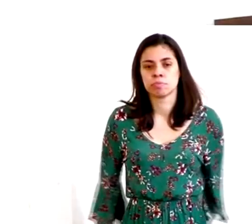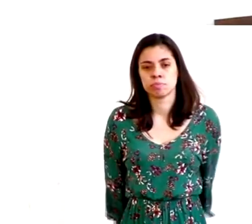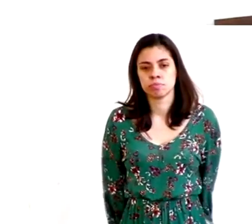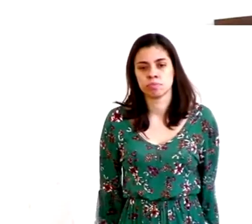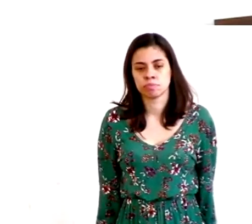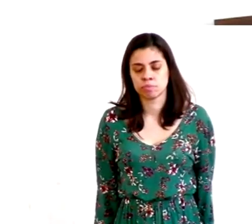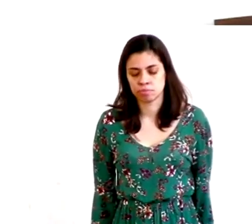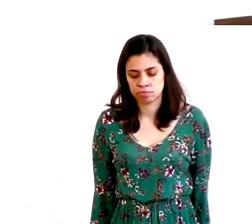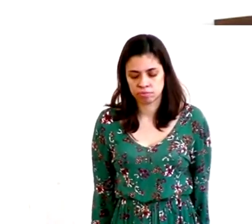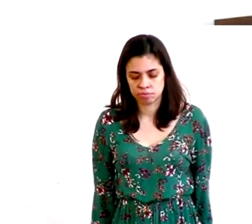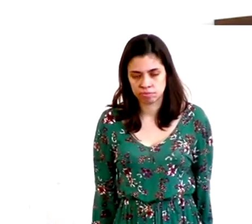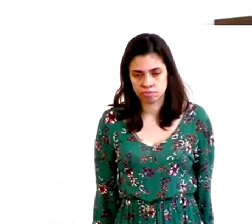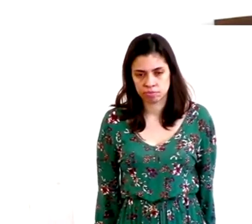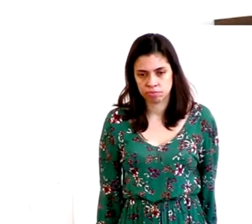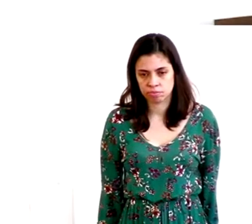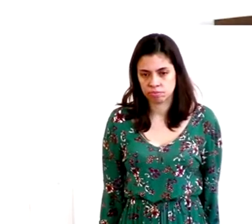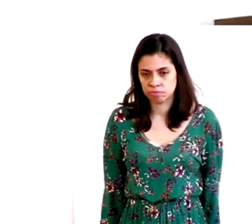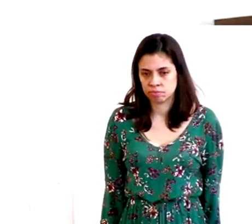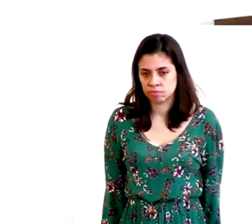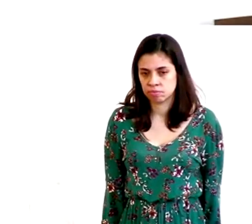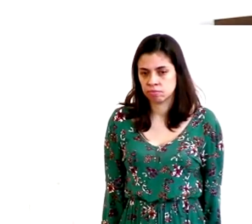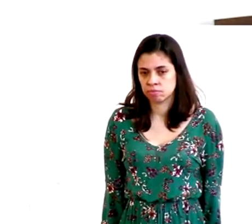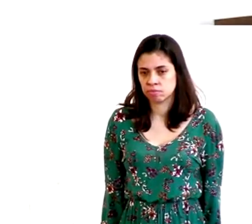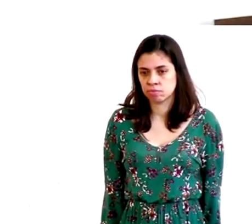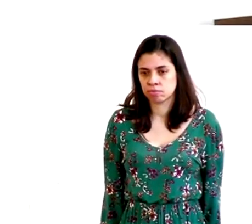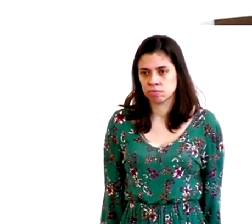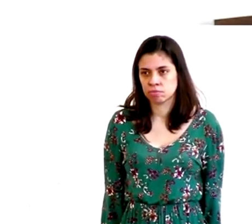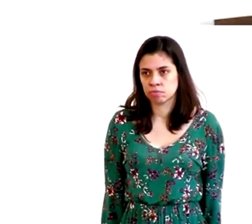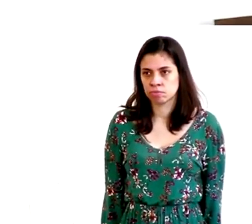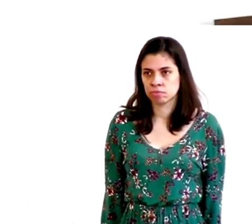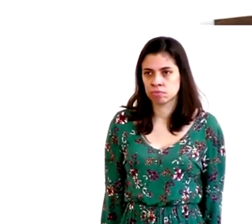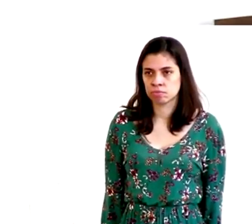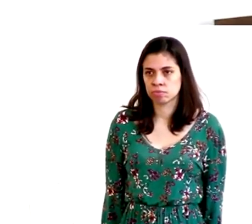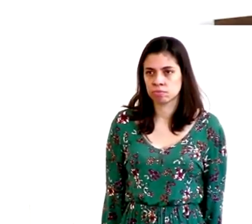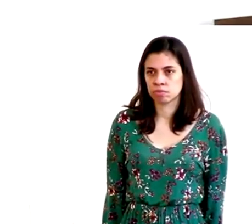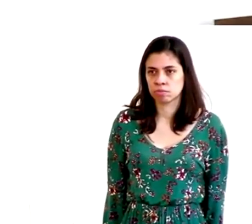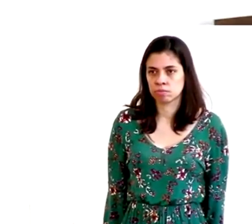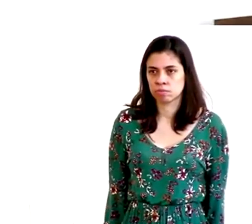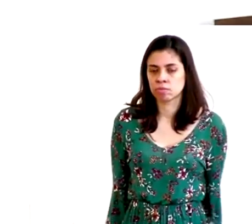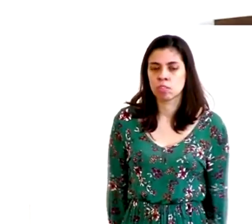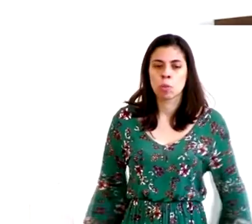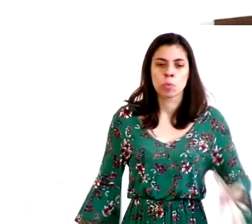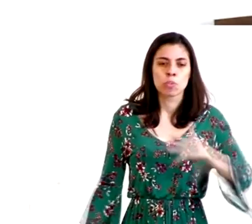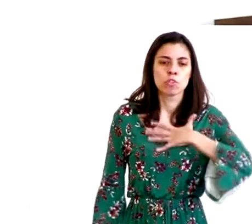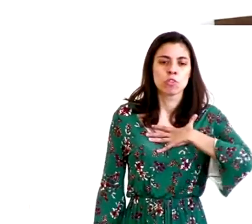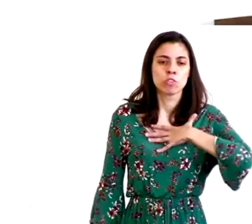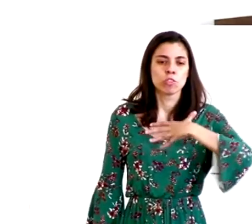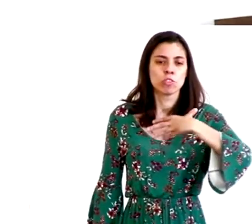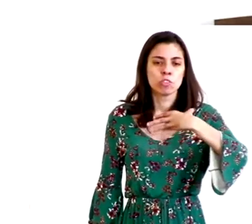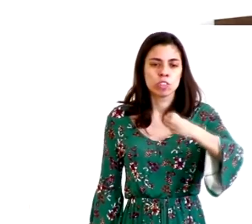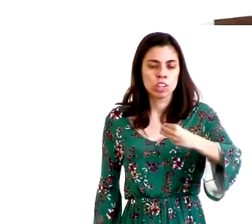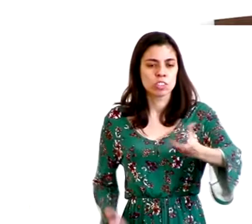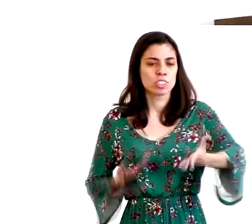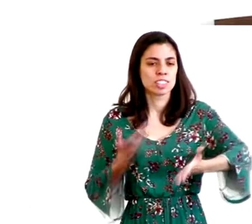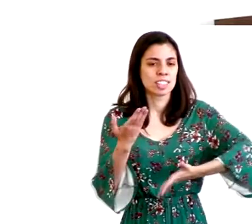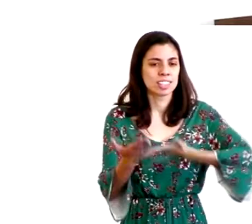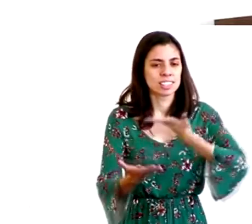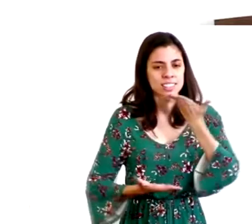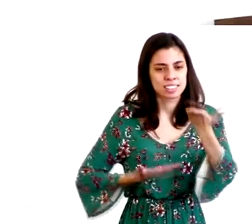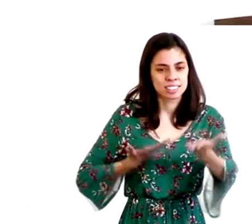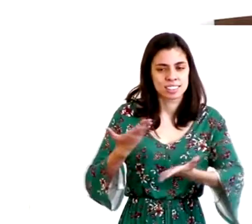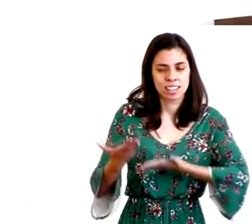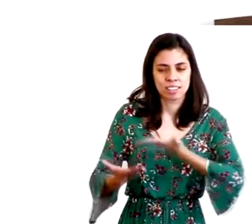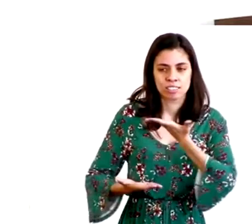marido e mulher, como homens, como mulheres, como filhos, como servos de